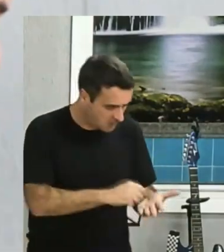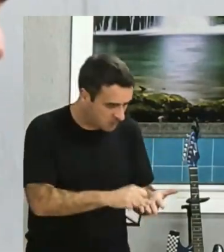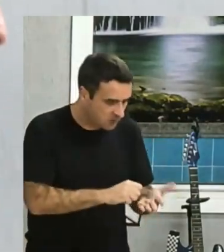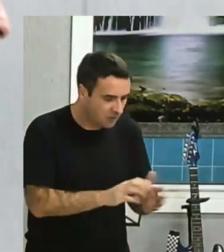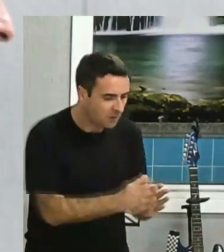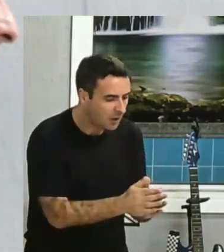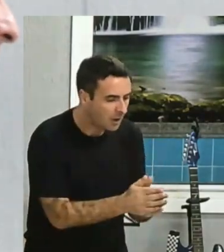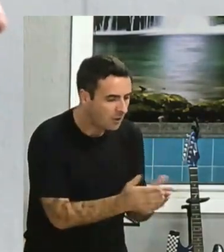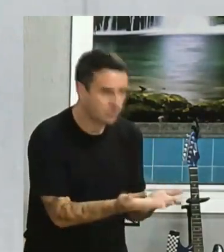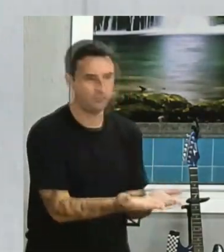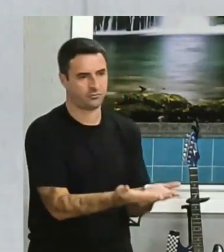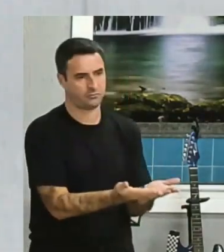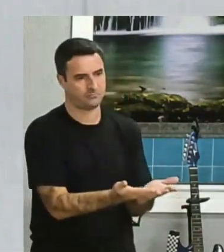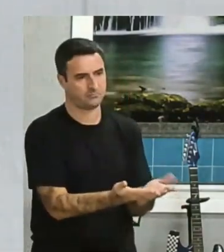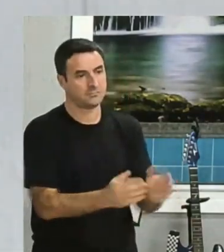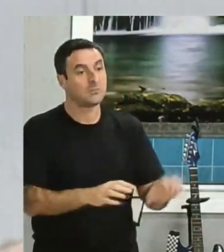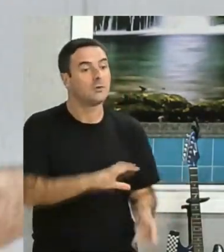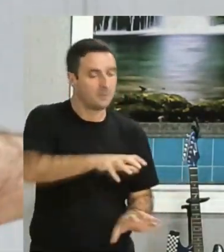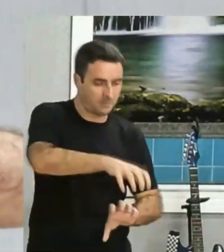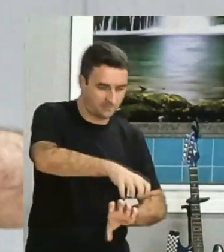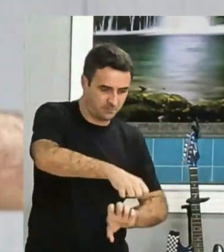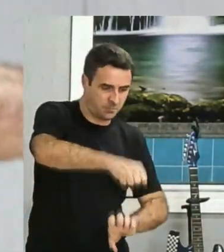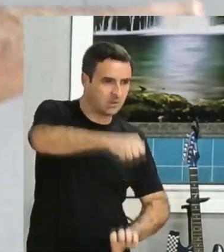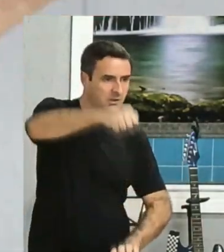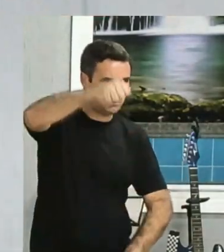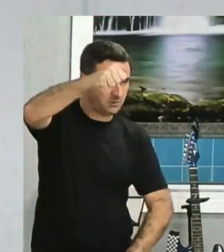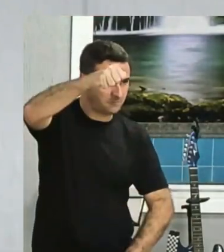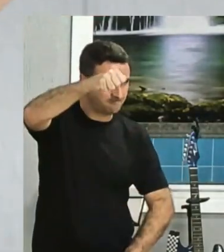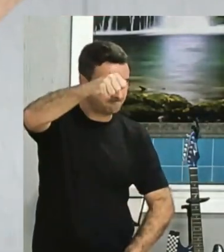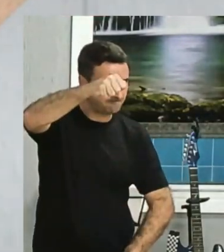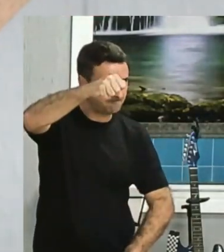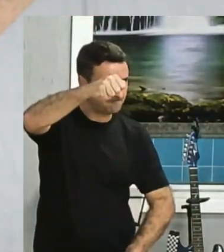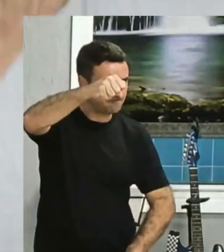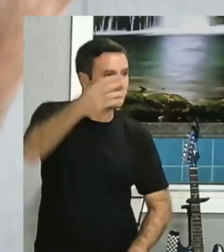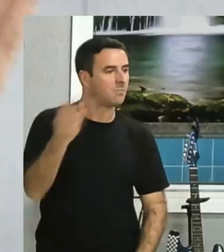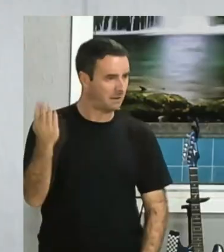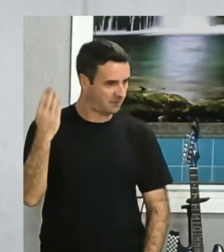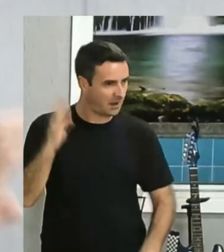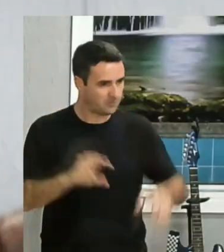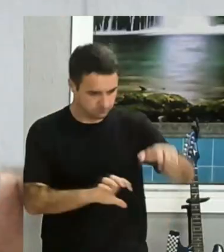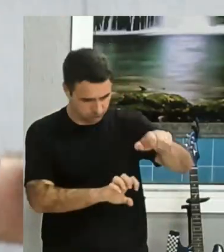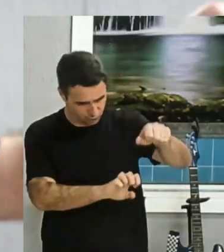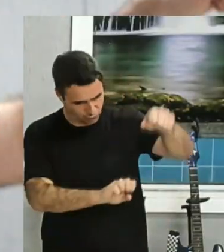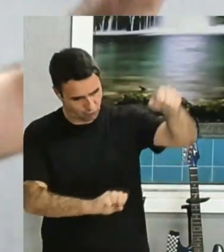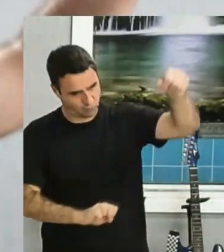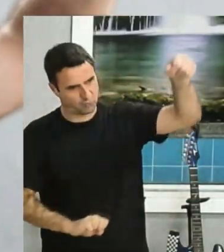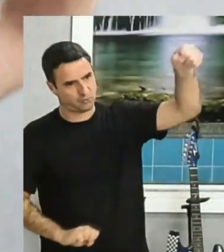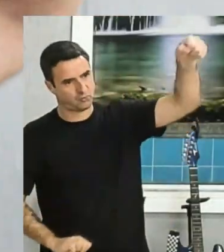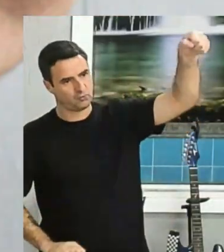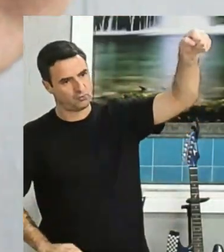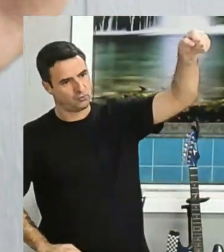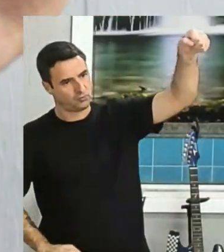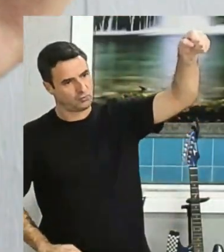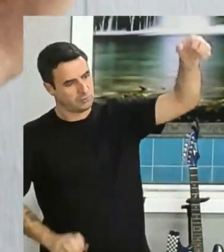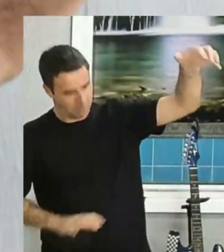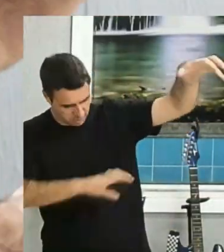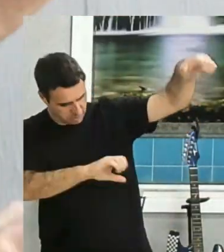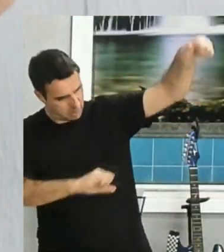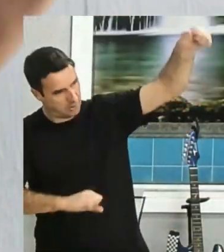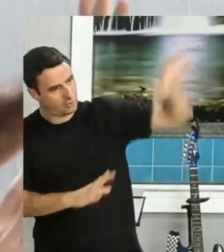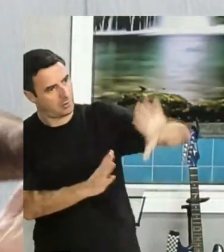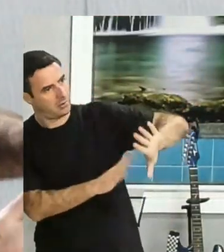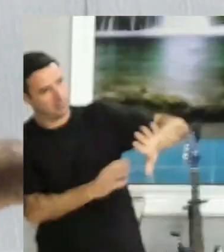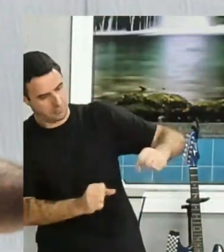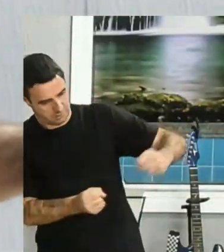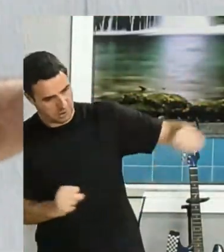Na realidade, era um pergaminho, né? Possivelmente de uns 5 metros de comprimento. Ficava todo